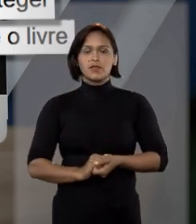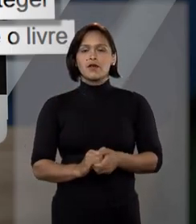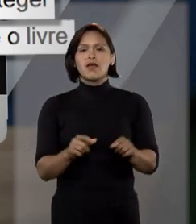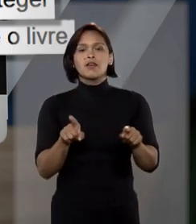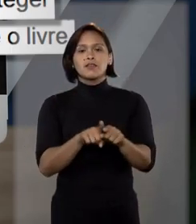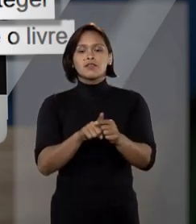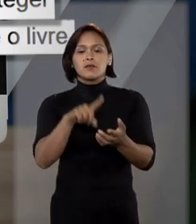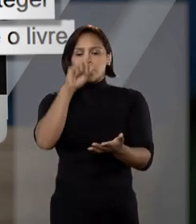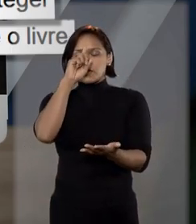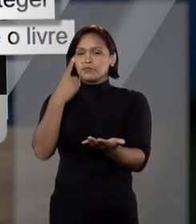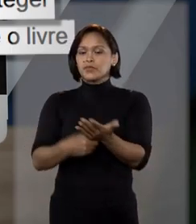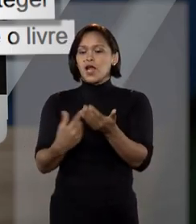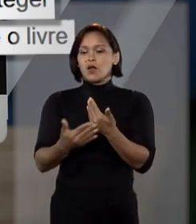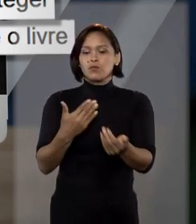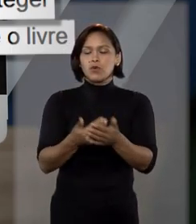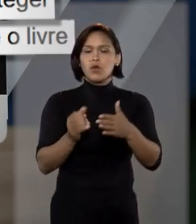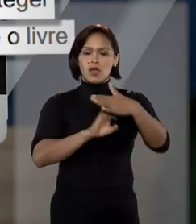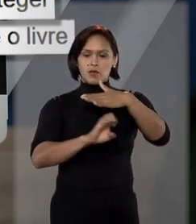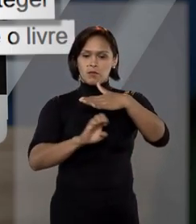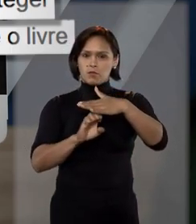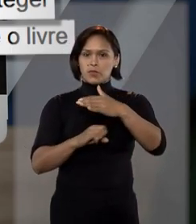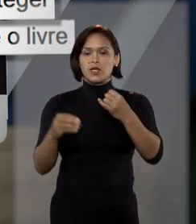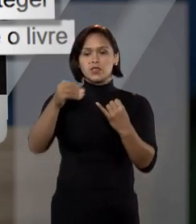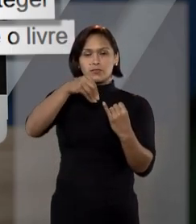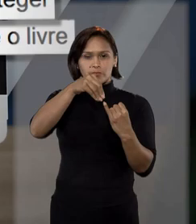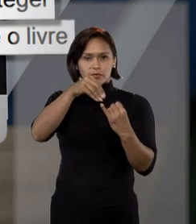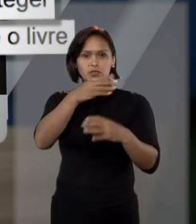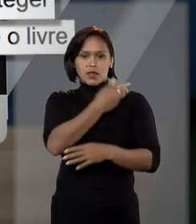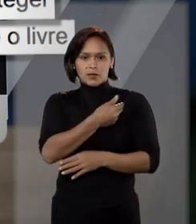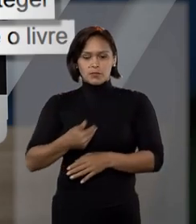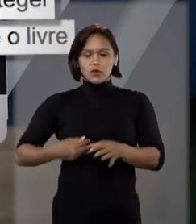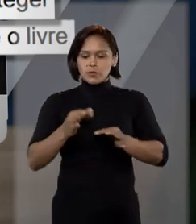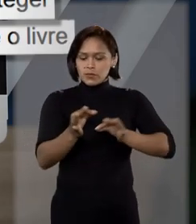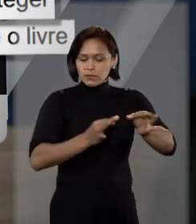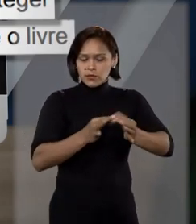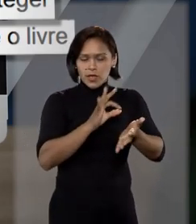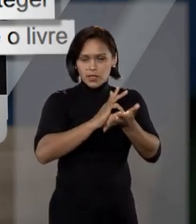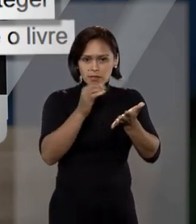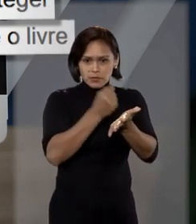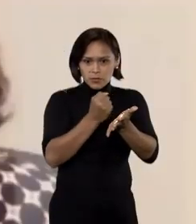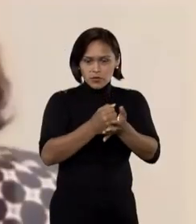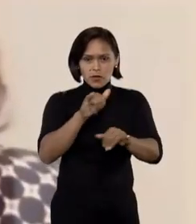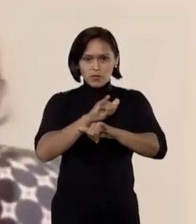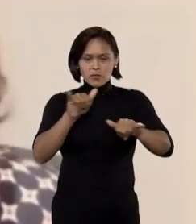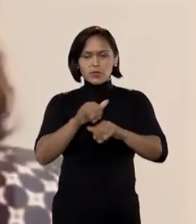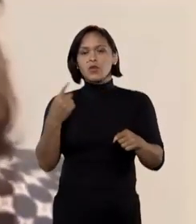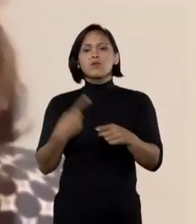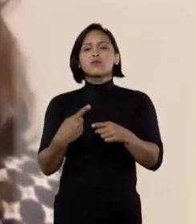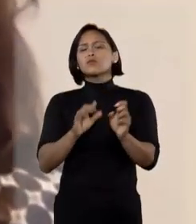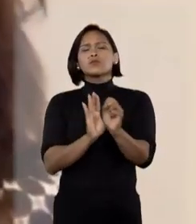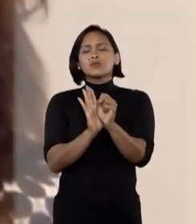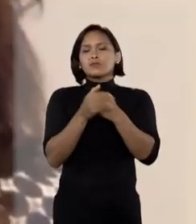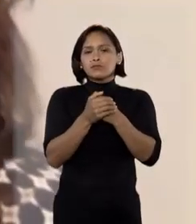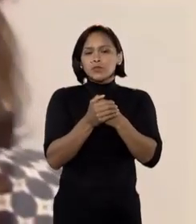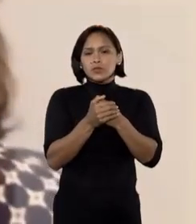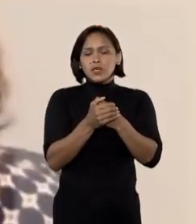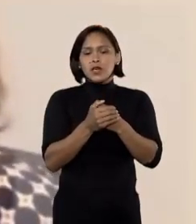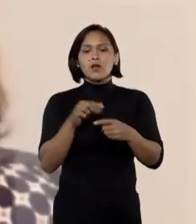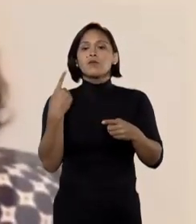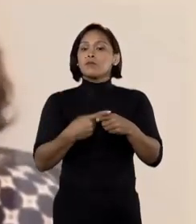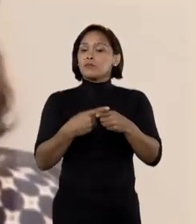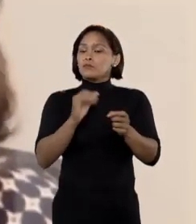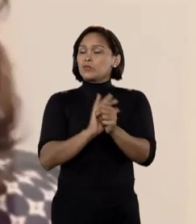Ela também se aplica a qualquer empresa ou entidade pública que trate dados pessoais. Por que se protege o dado pessoal?